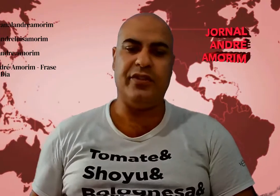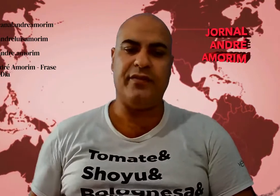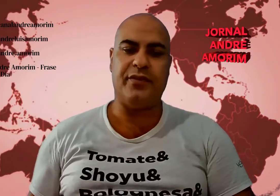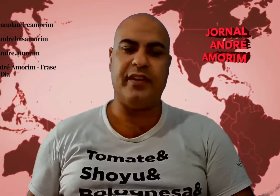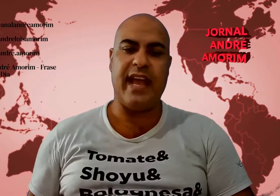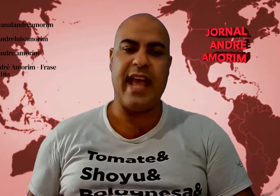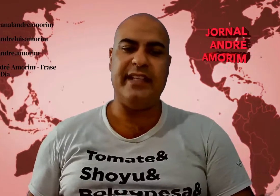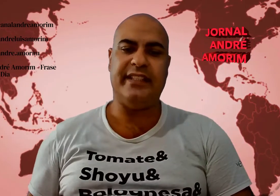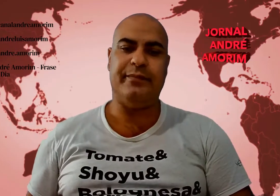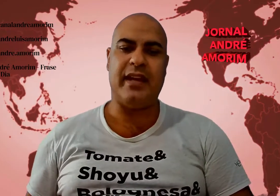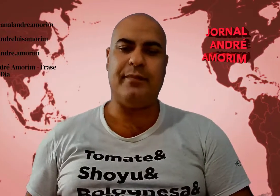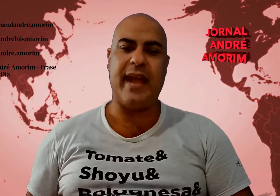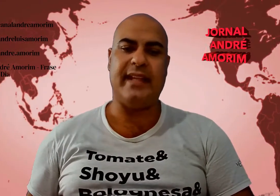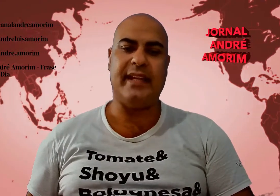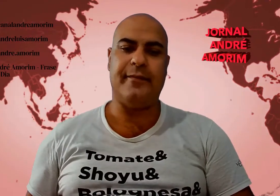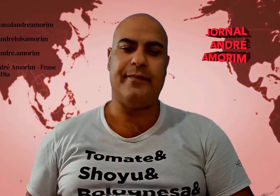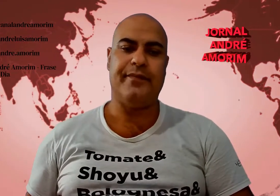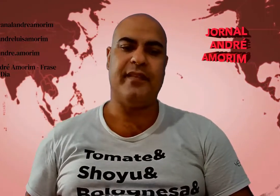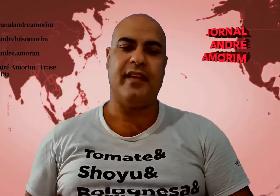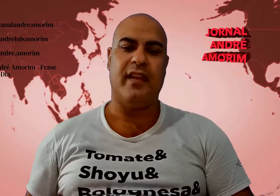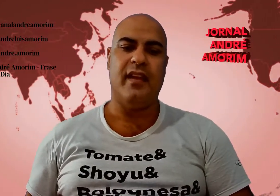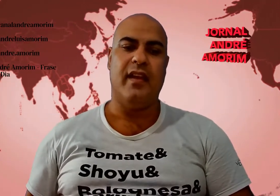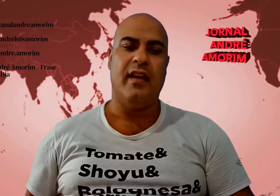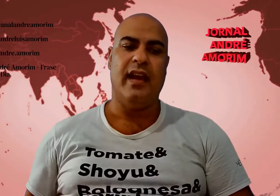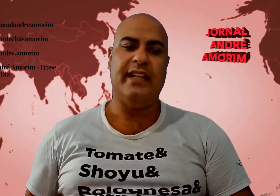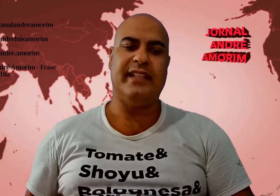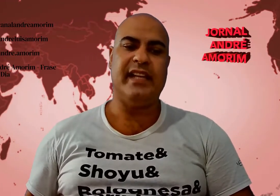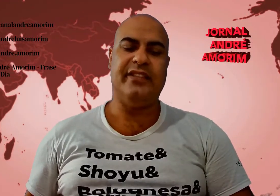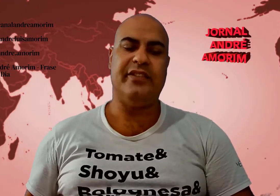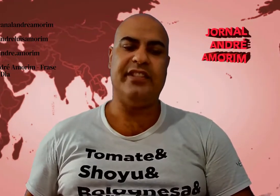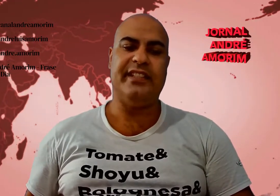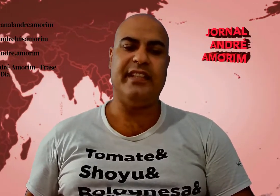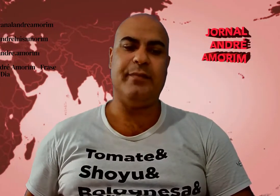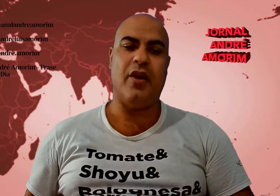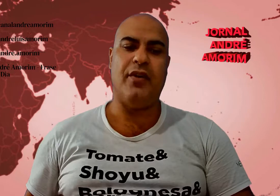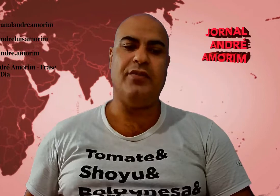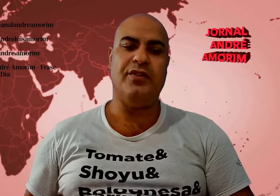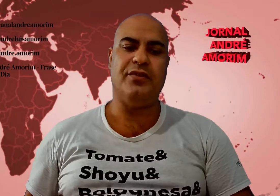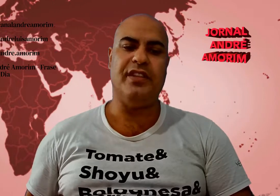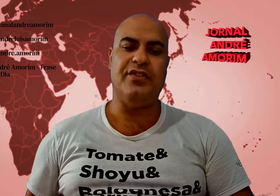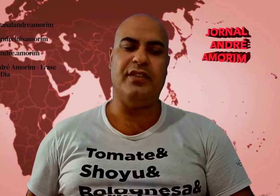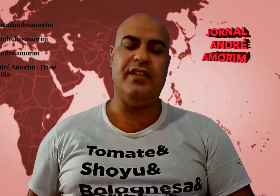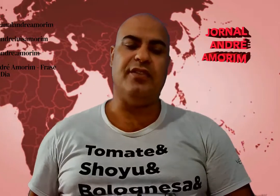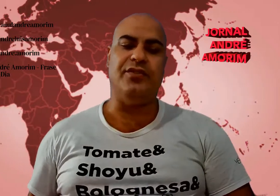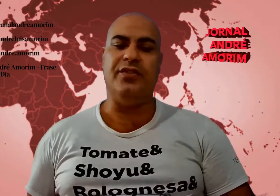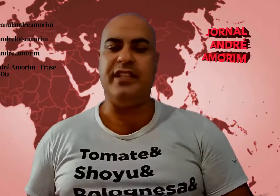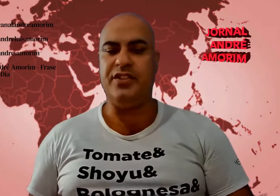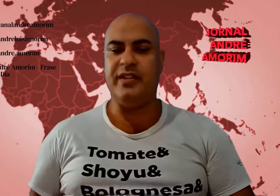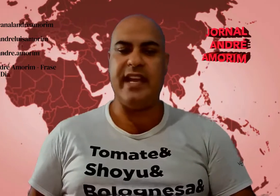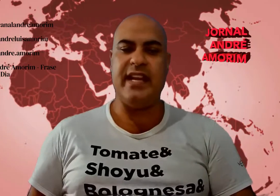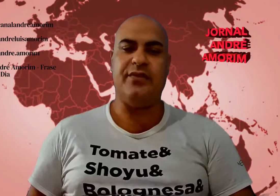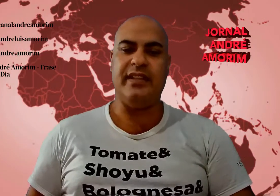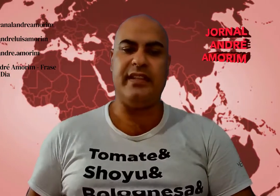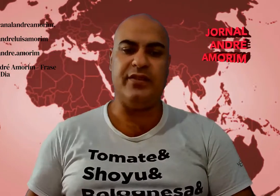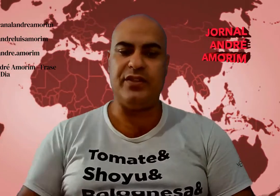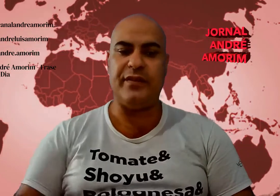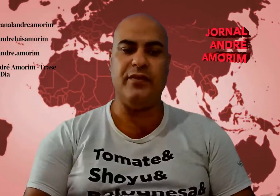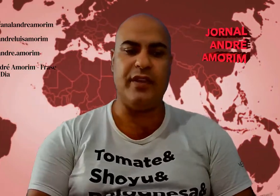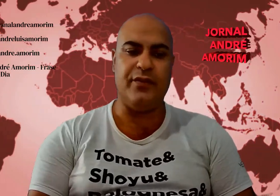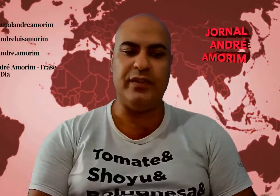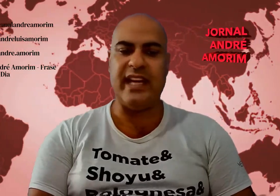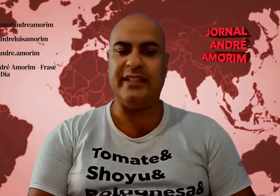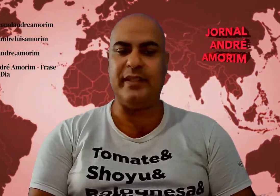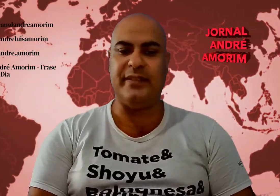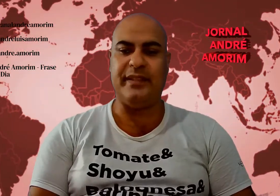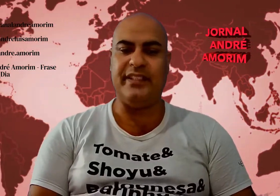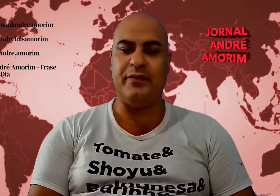que todo seu software é Smartmatic. As declarações de Sidney Powell e Rudy Giuliani, no entanto, já